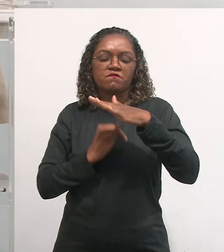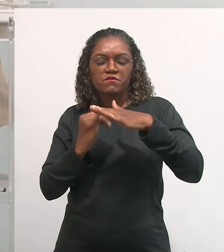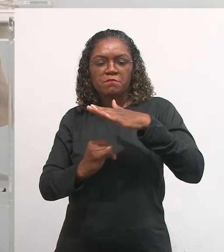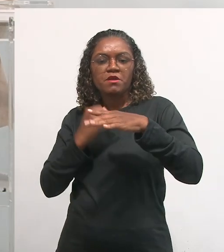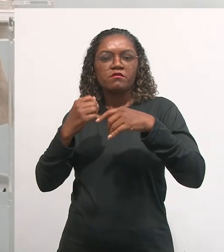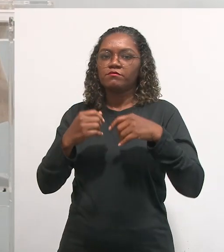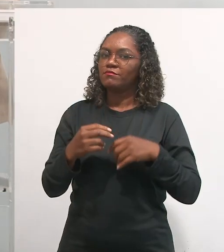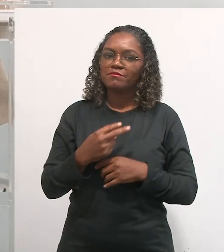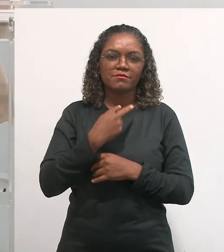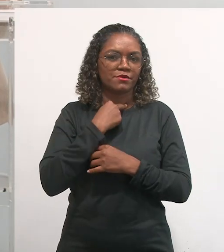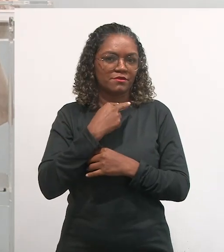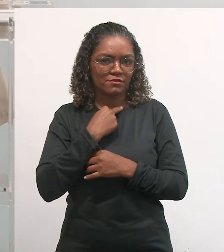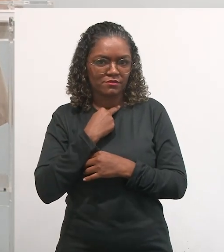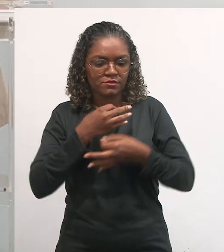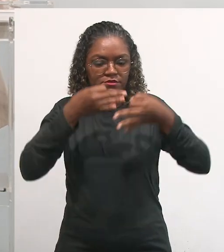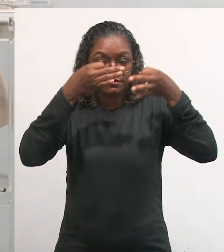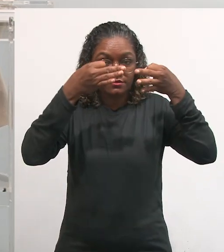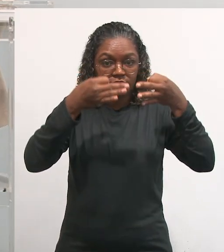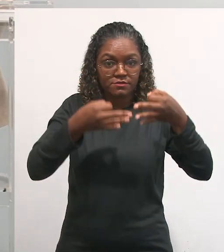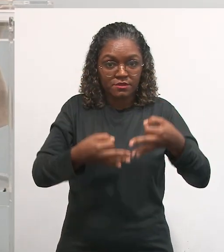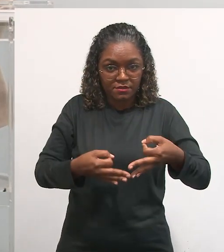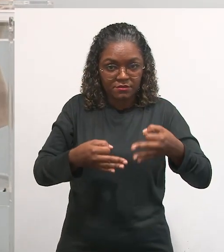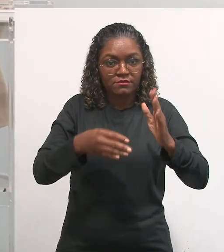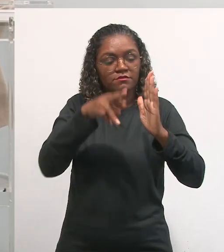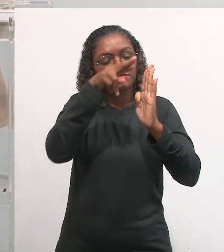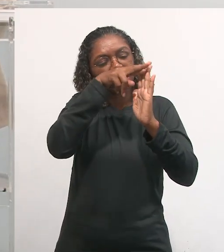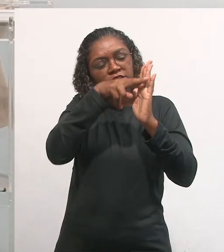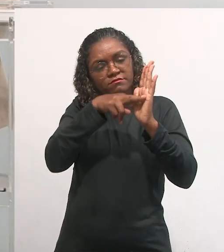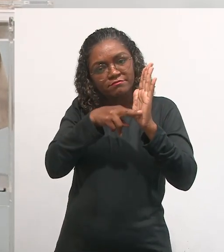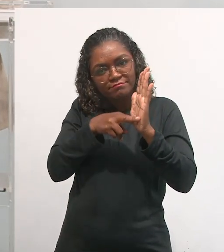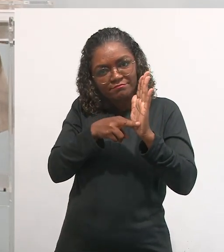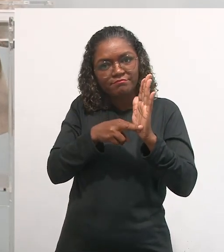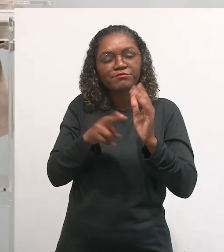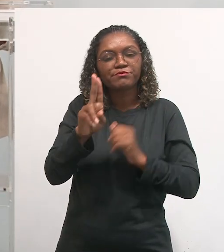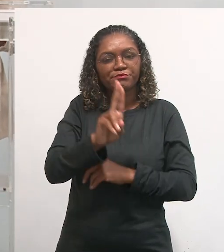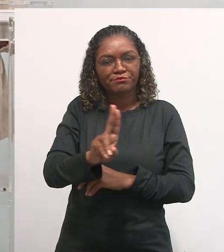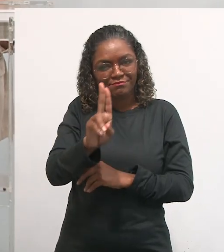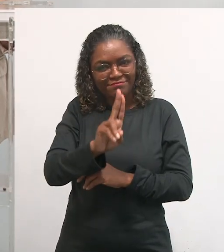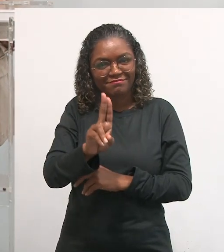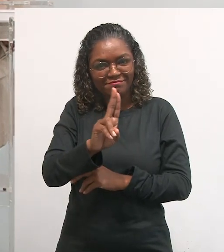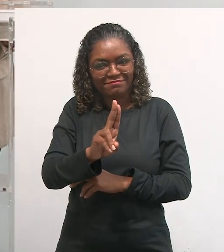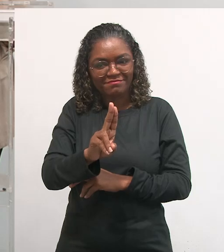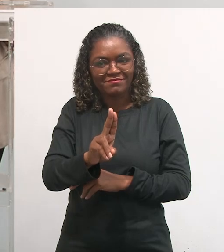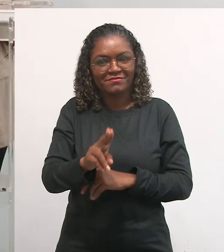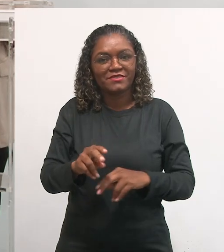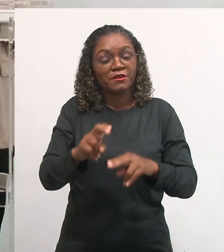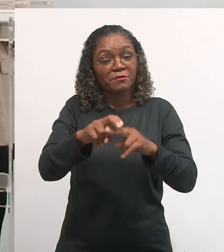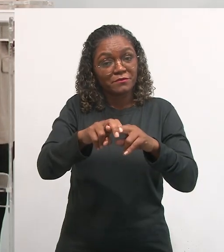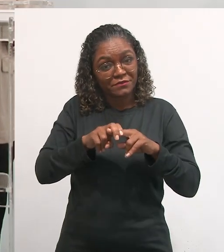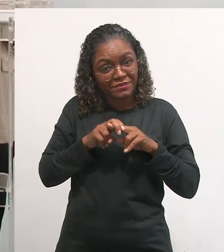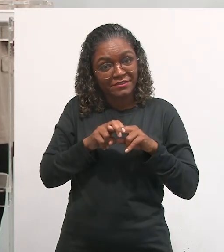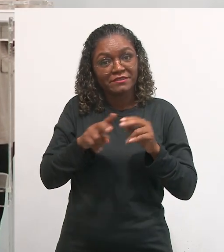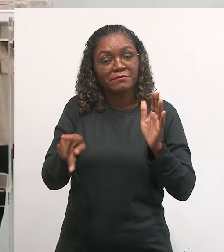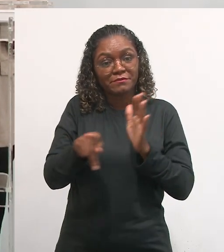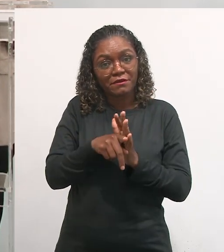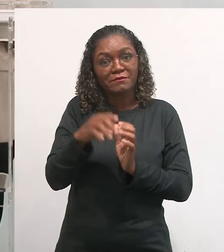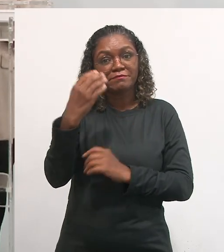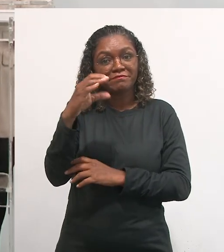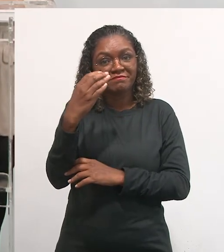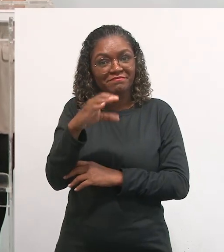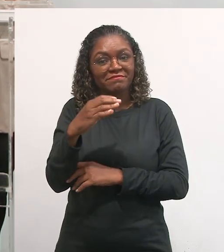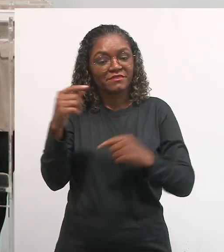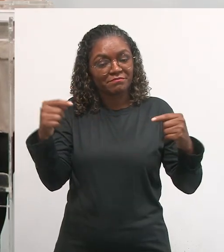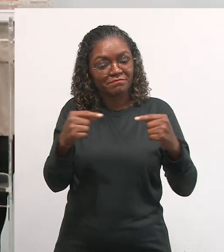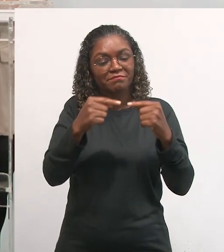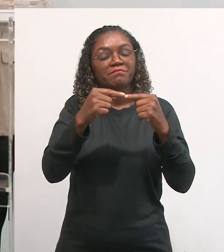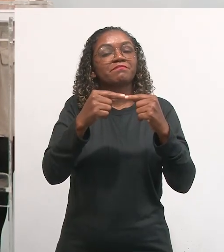de forma científica de forma técnica né Afinal de contas nós estamos produzindo ciência não é isso então